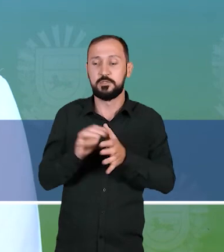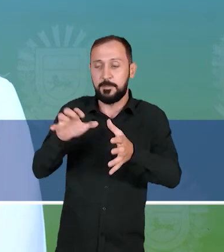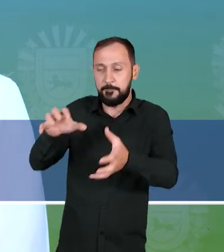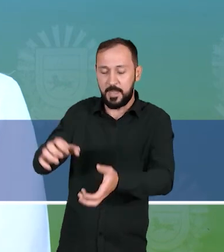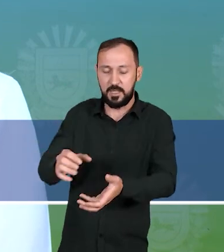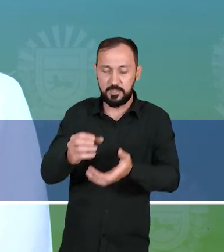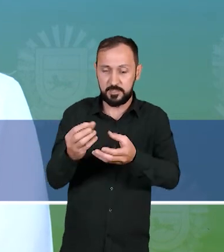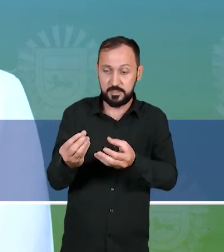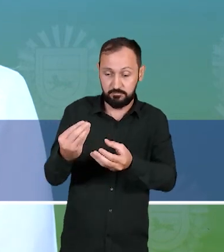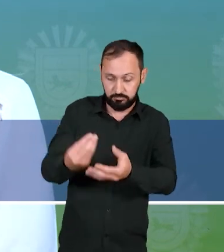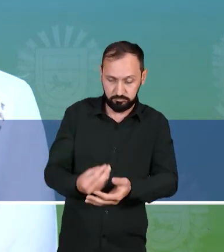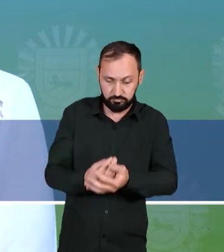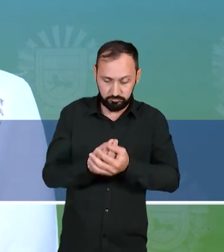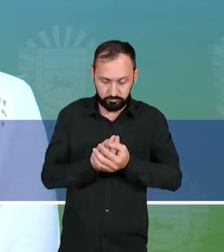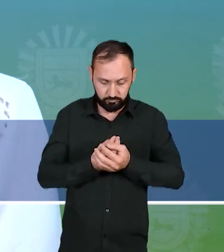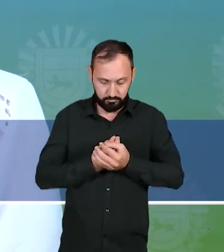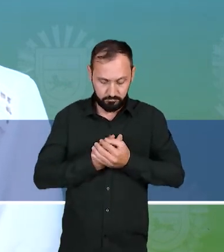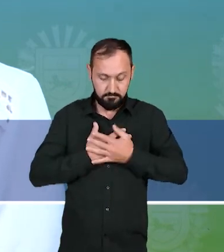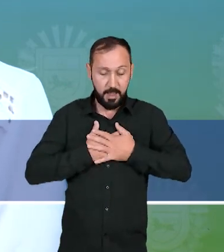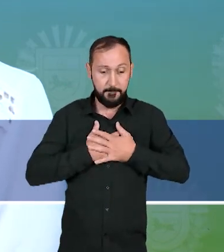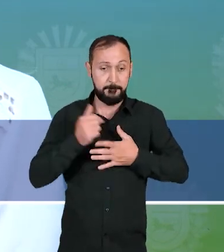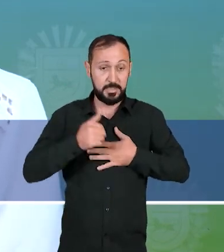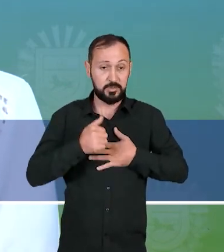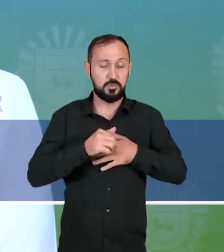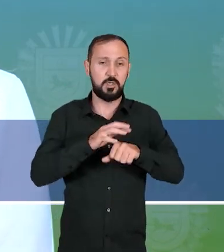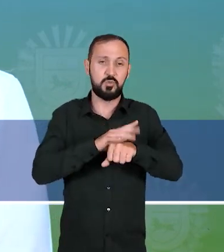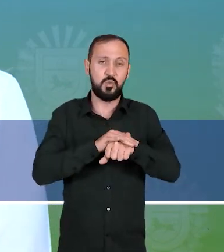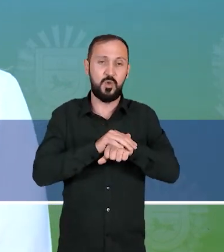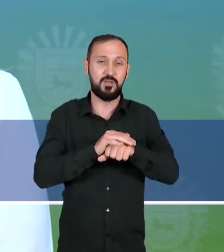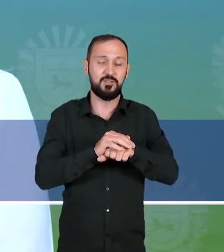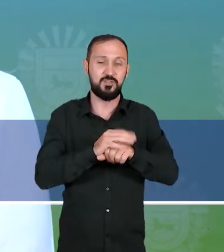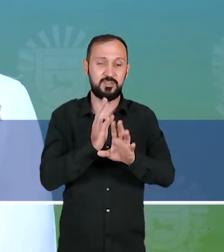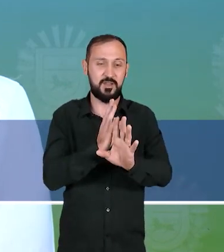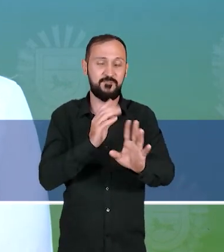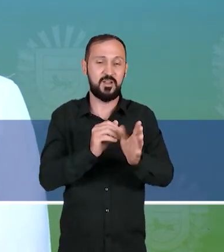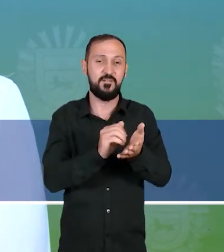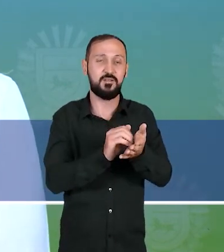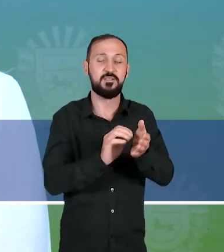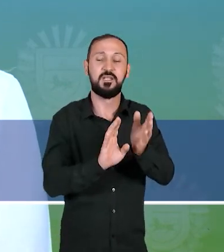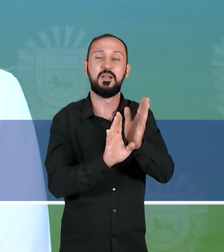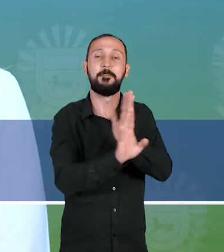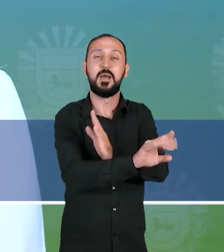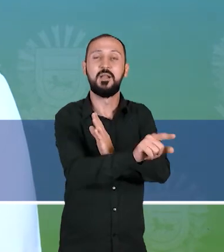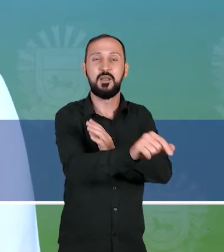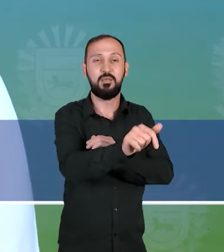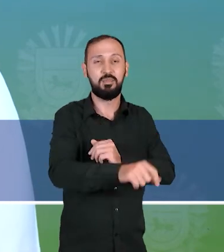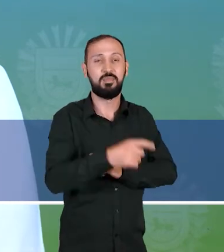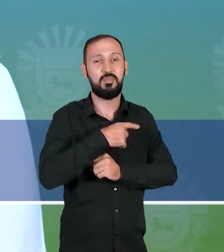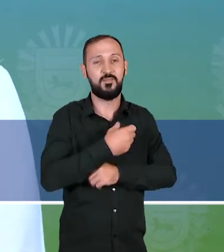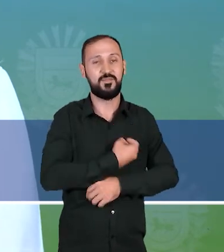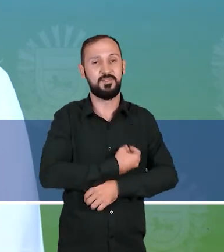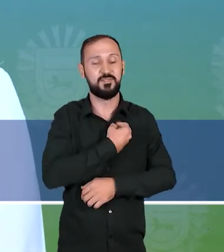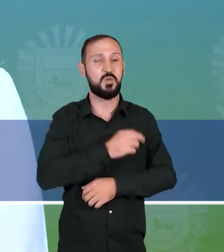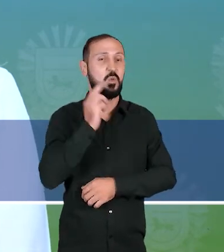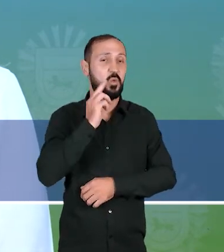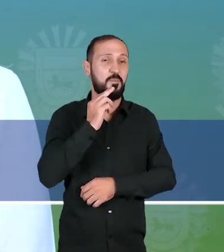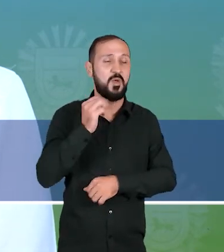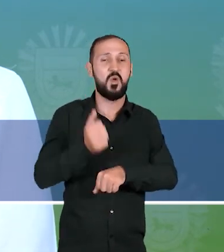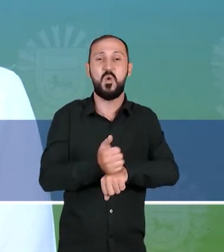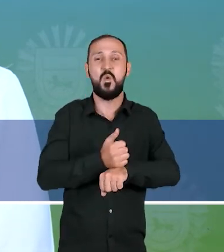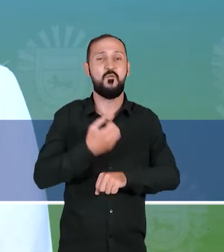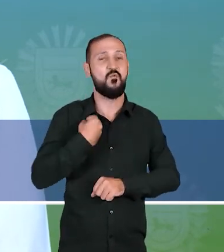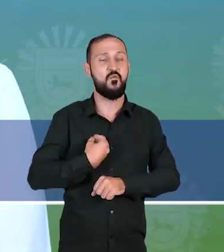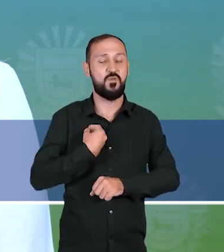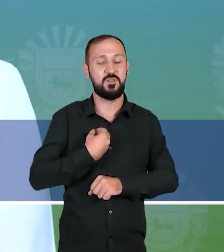gente transplanta e tira pacientes que estão doentes da fila e essa pessoa passa a ter uma vida normal, uma qualidade de